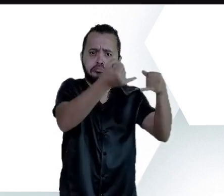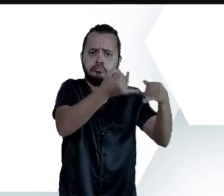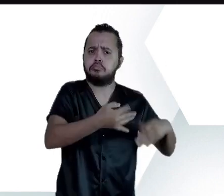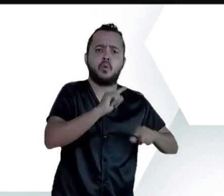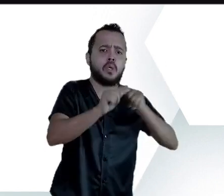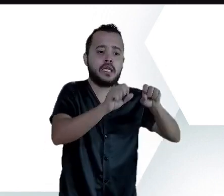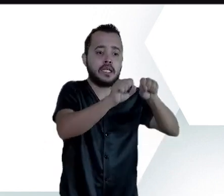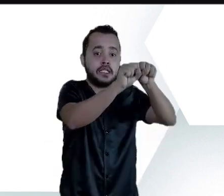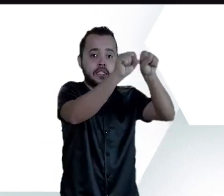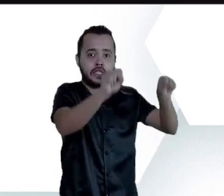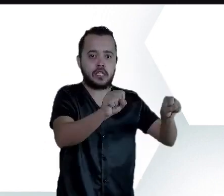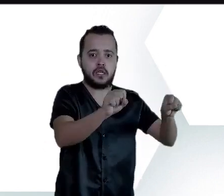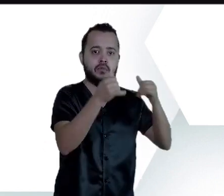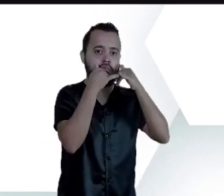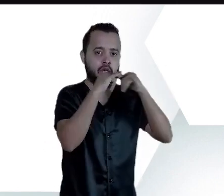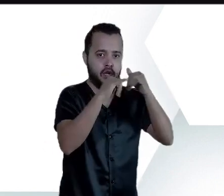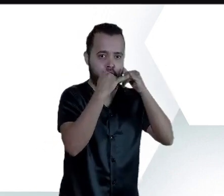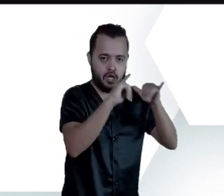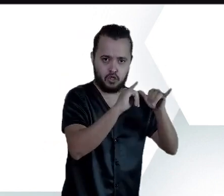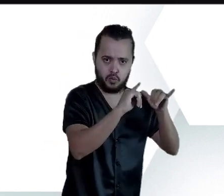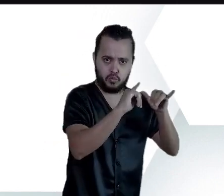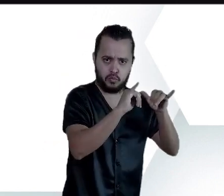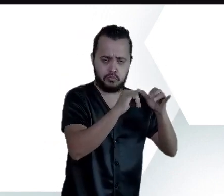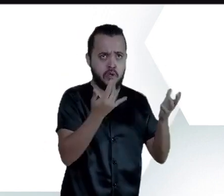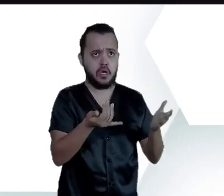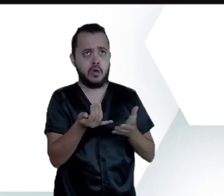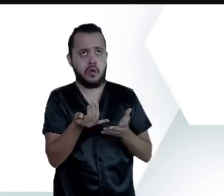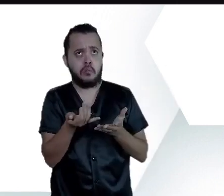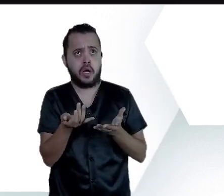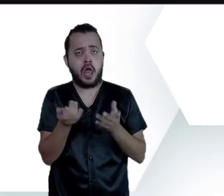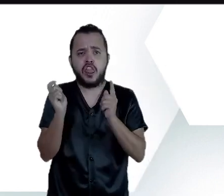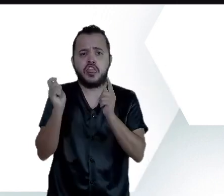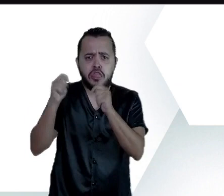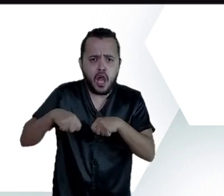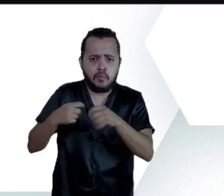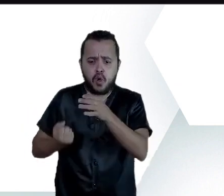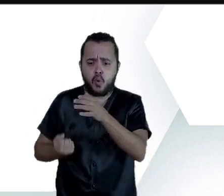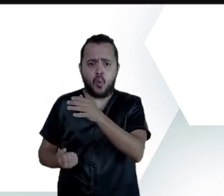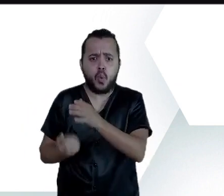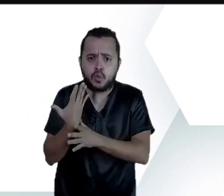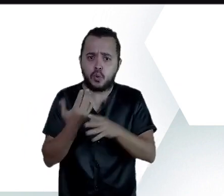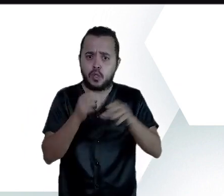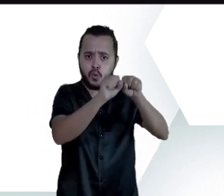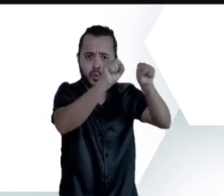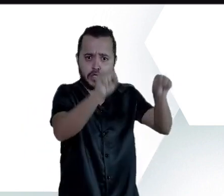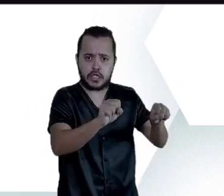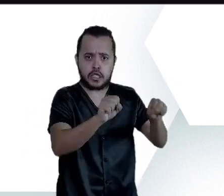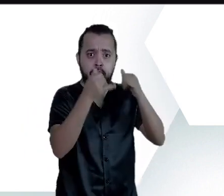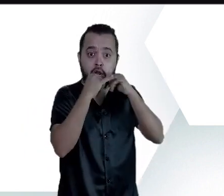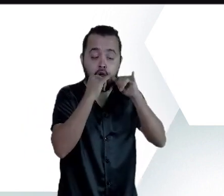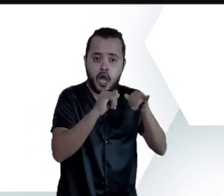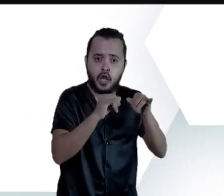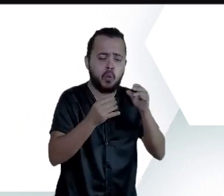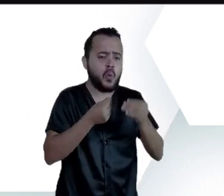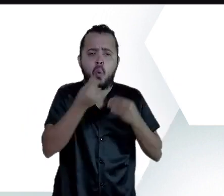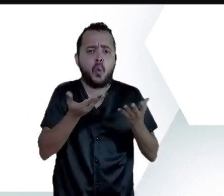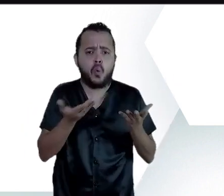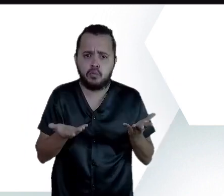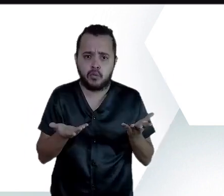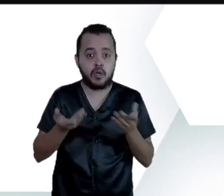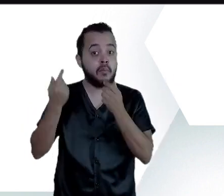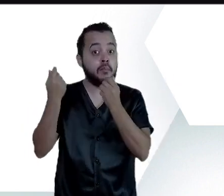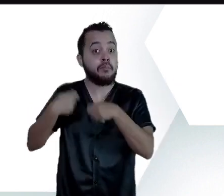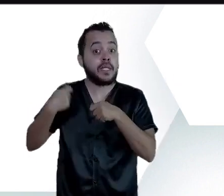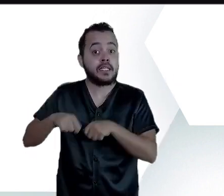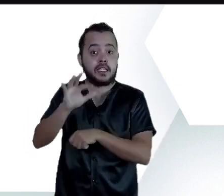sobre circuitos elétricos. Para que a gente possa construir um circuito elétrico, precisamos de